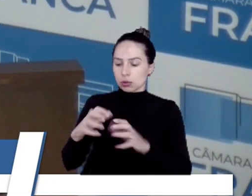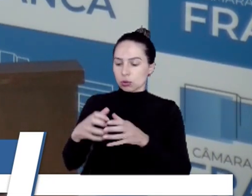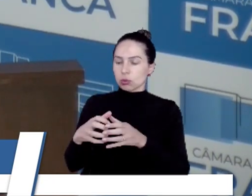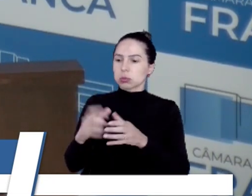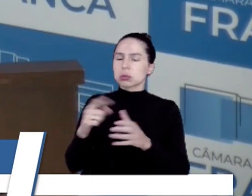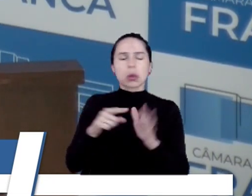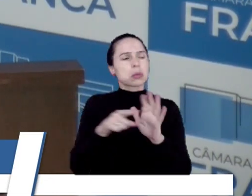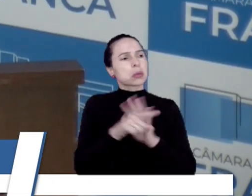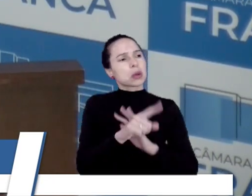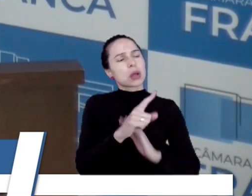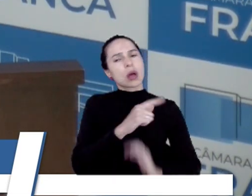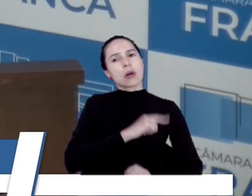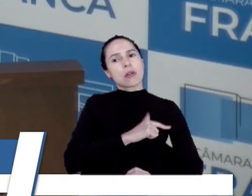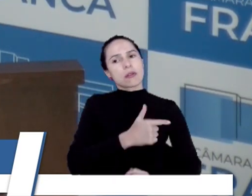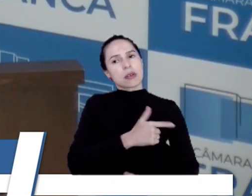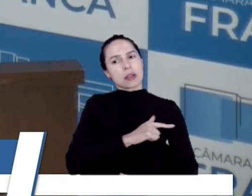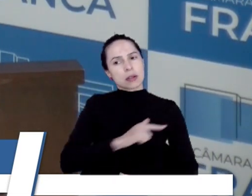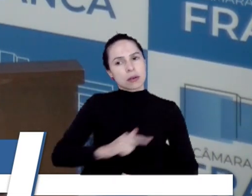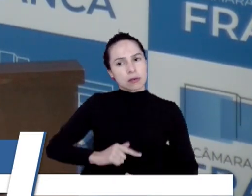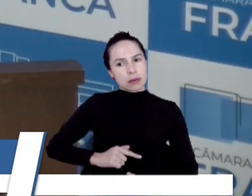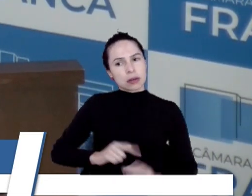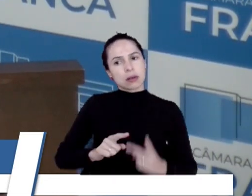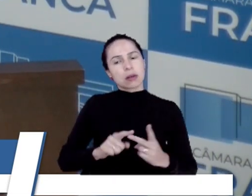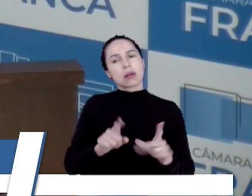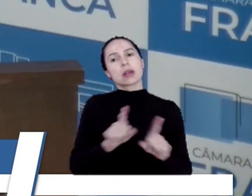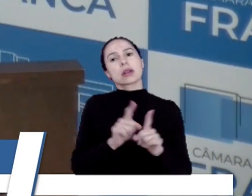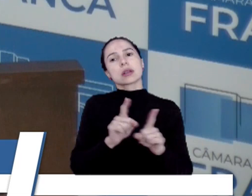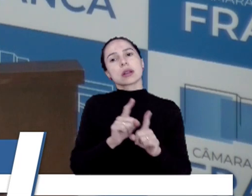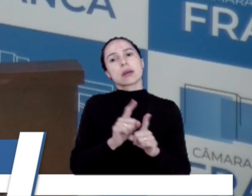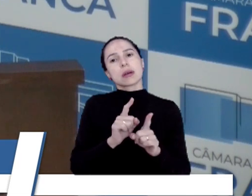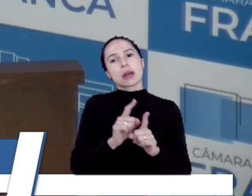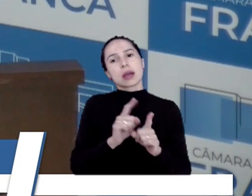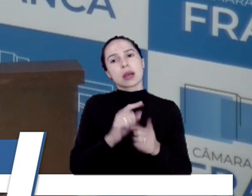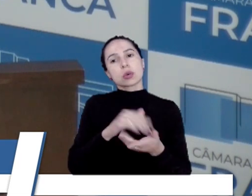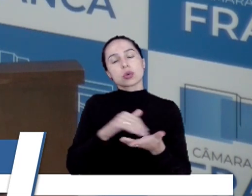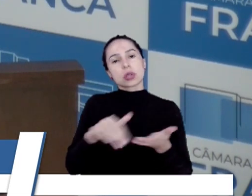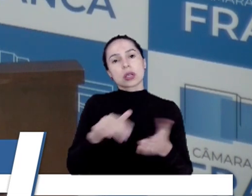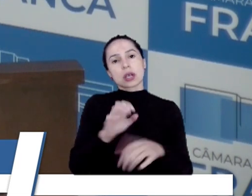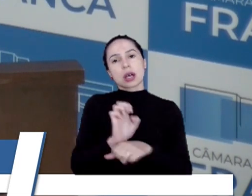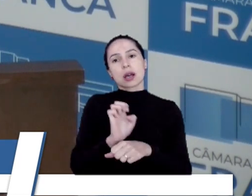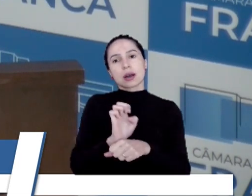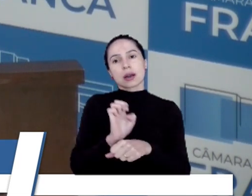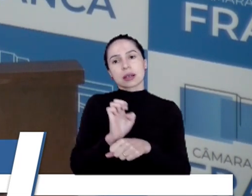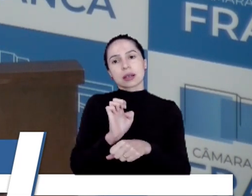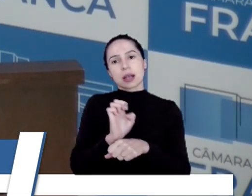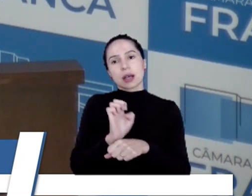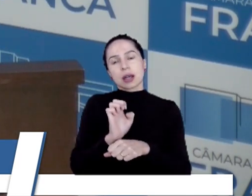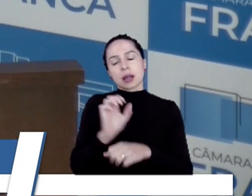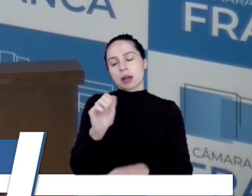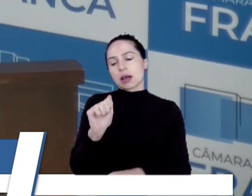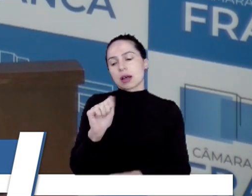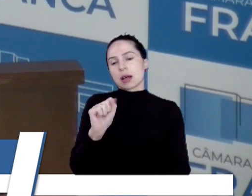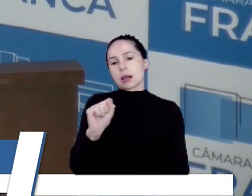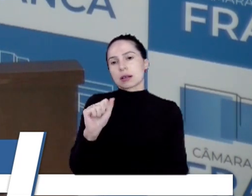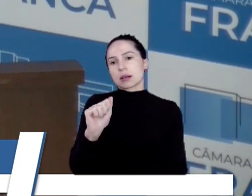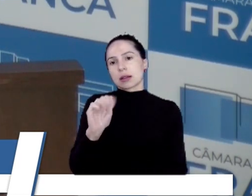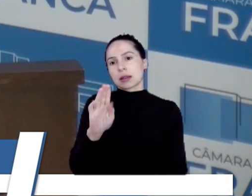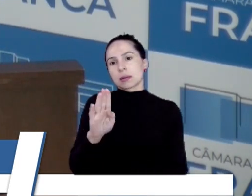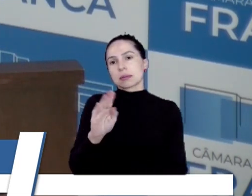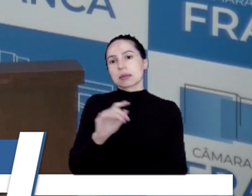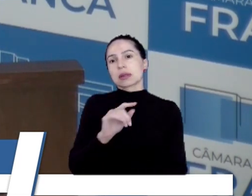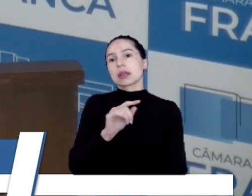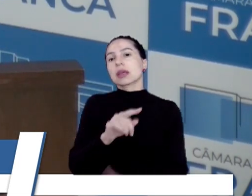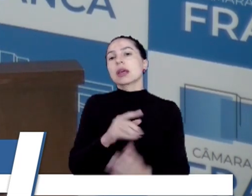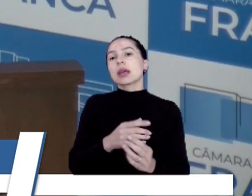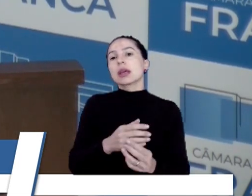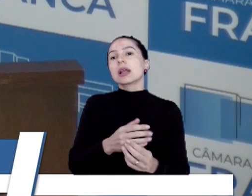tanto o vice-governador quanto o secretário de Estado Kassab. E o que, que nos foi